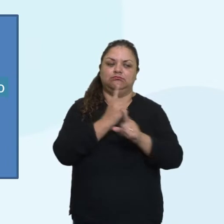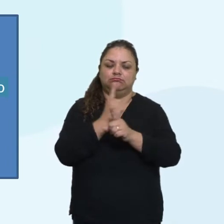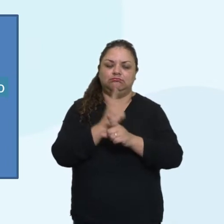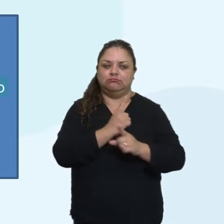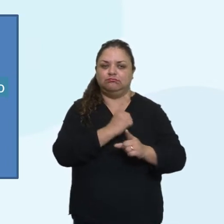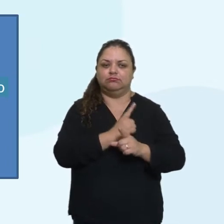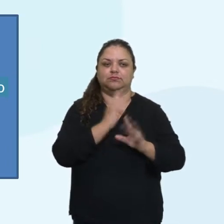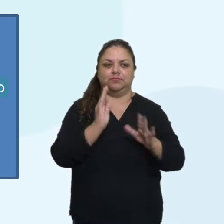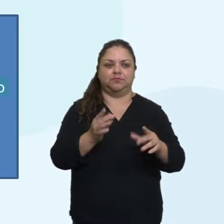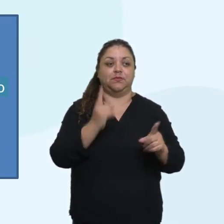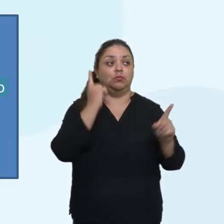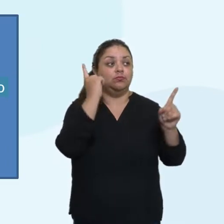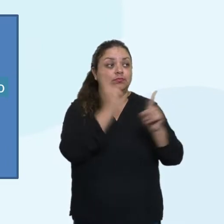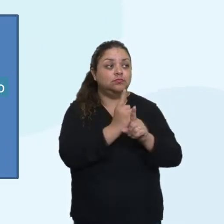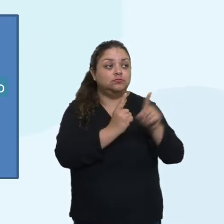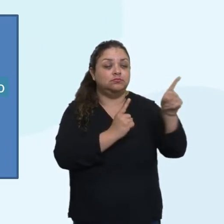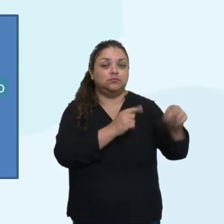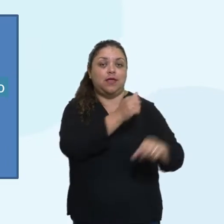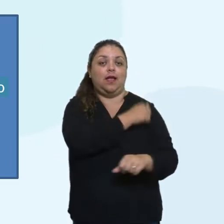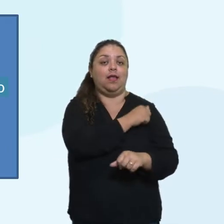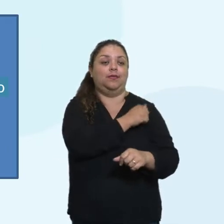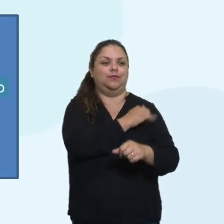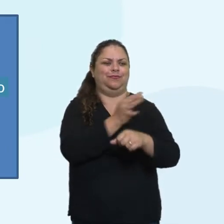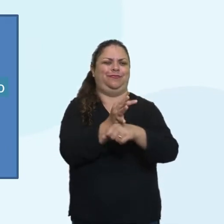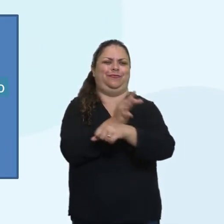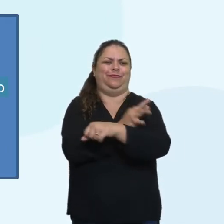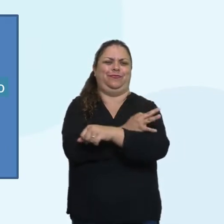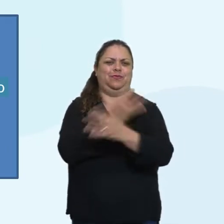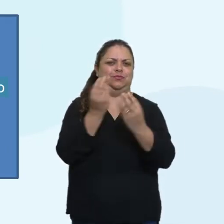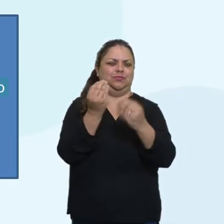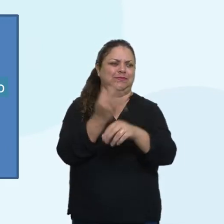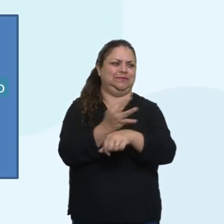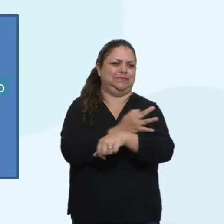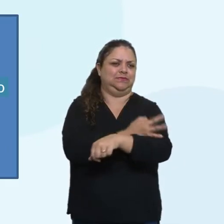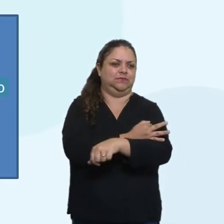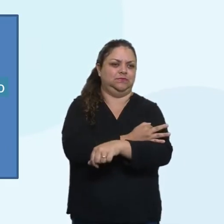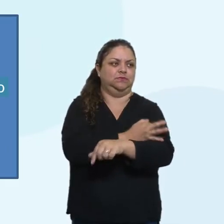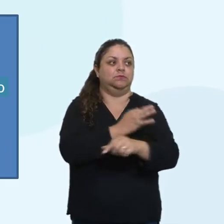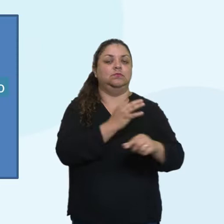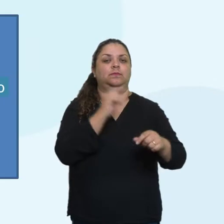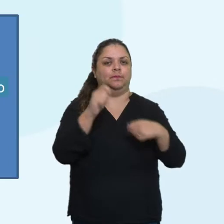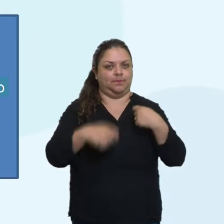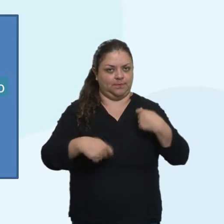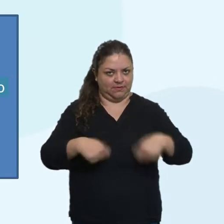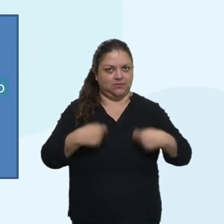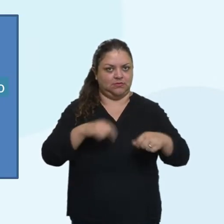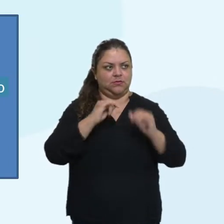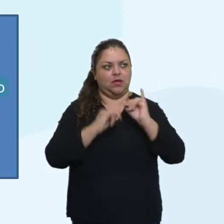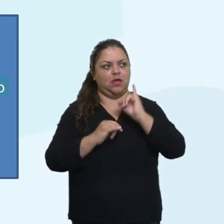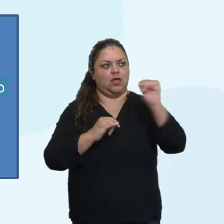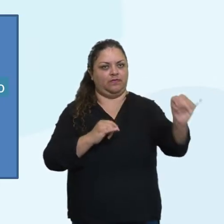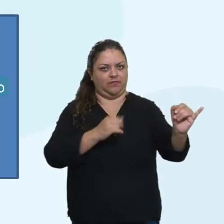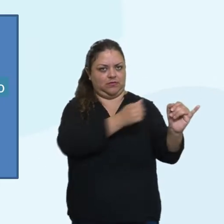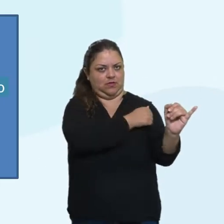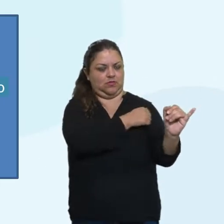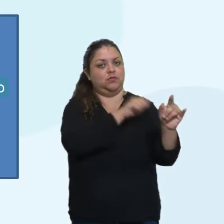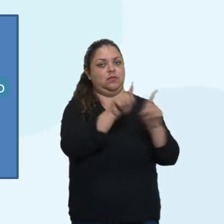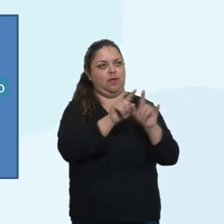estudantes com baixa frequência fundamental notificar Os estudantes e os seus responsáveis